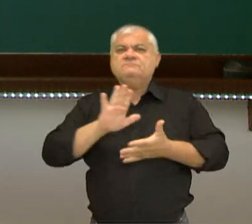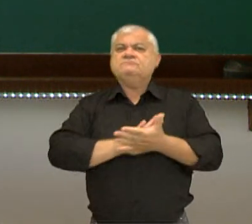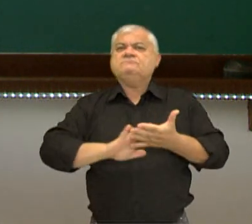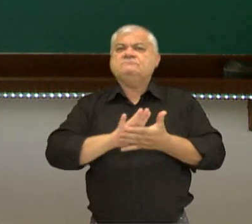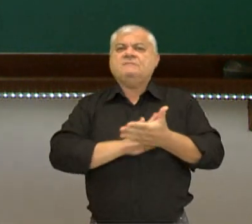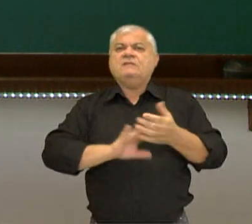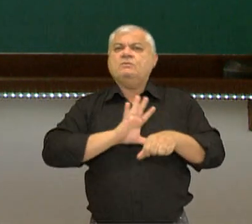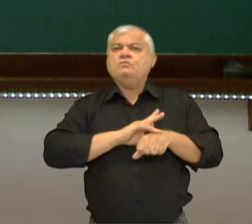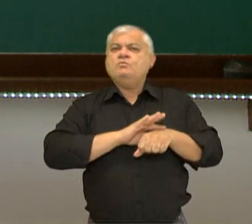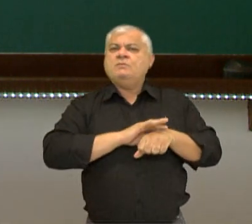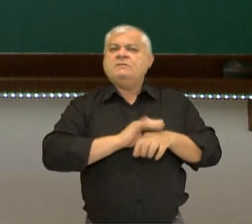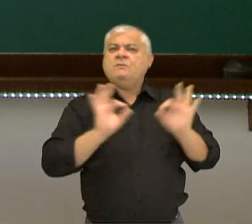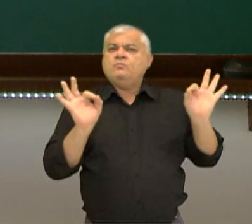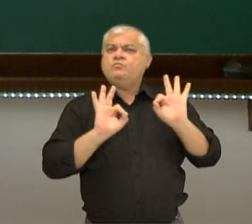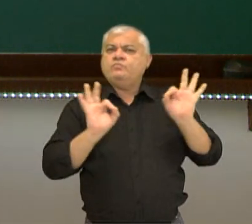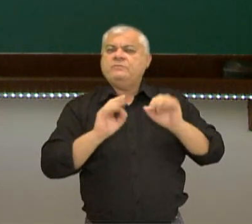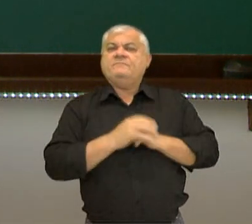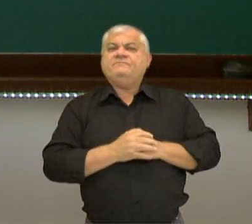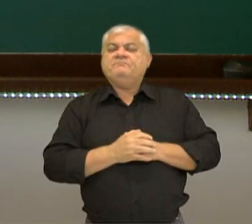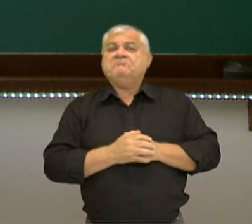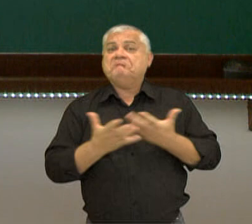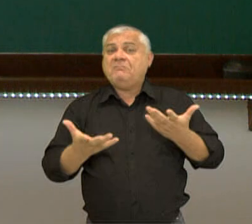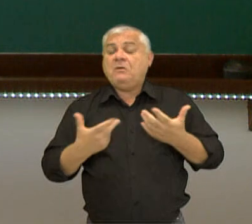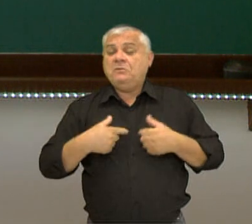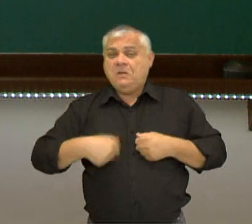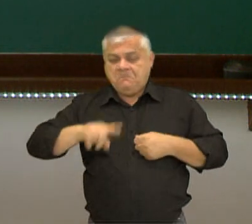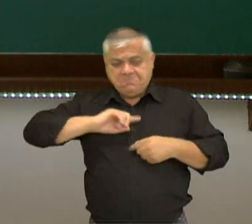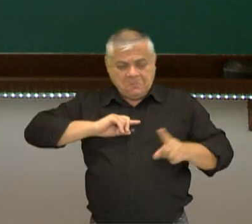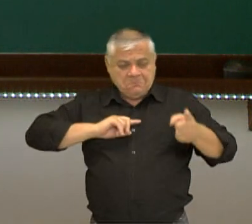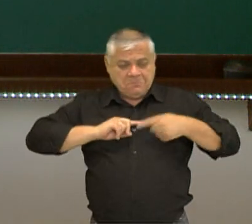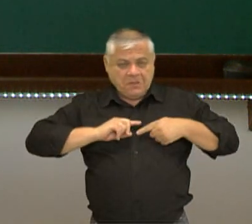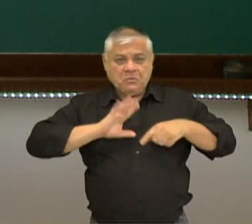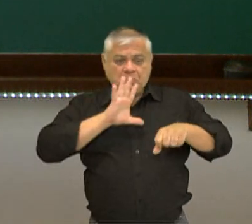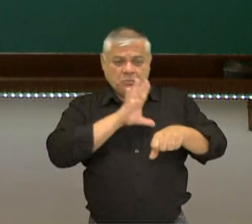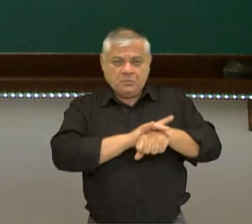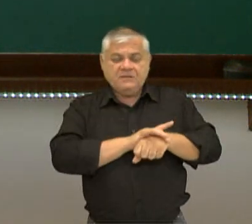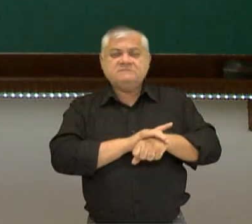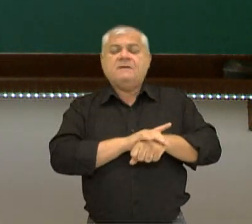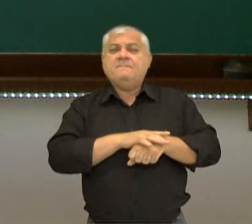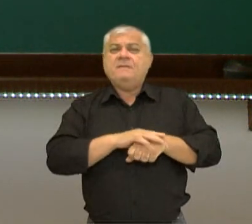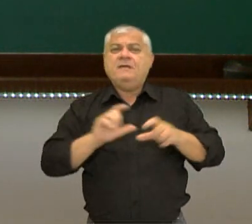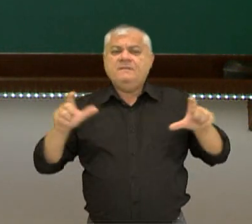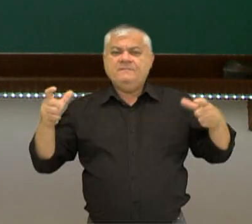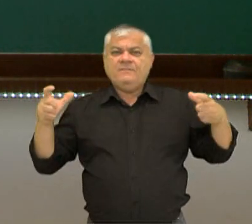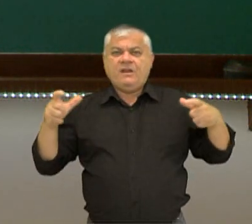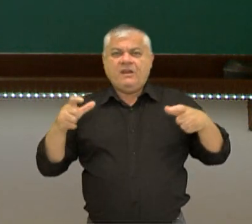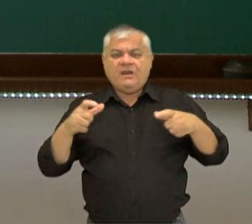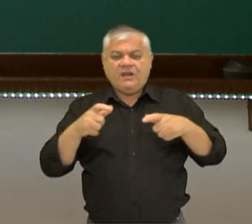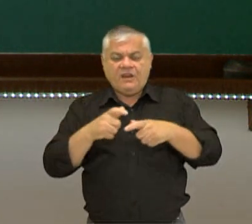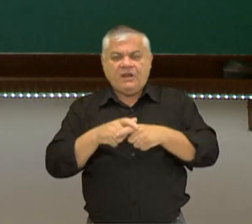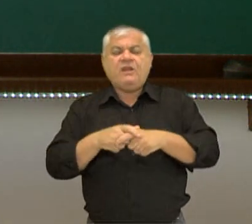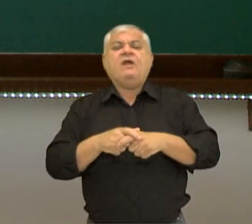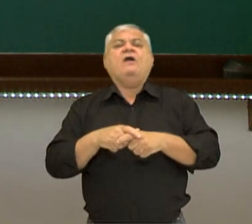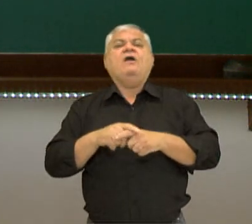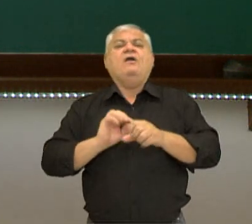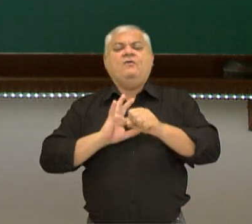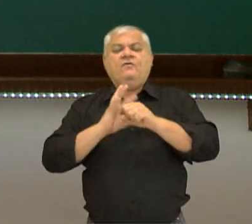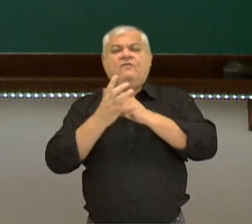a doença e que, quanto menos infectados, quanto menos doentes, menos o vírus tem a chance de